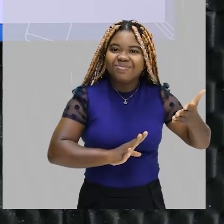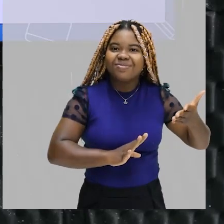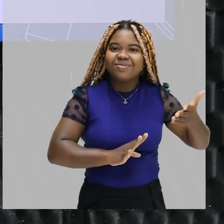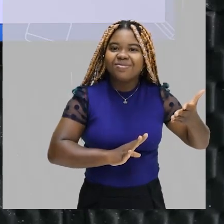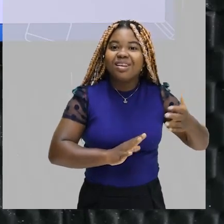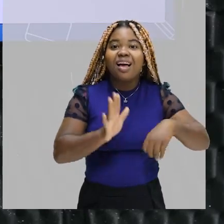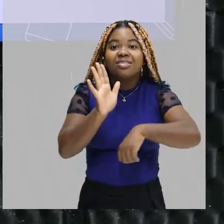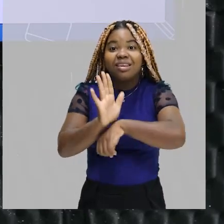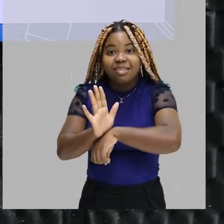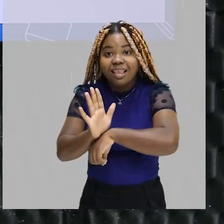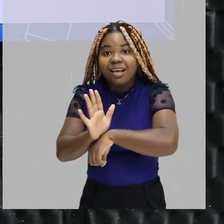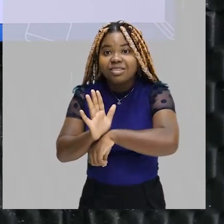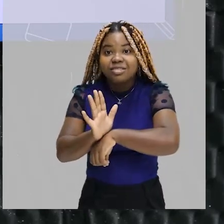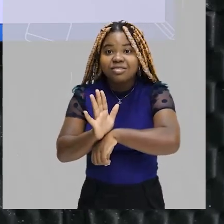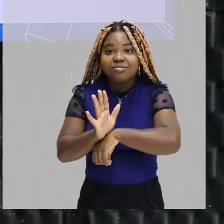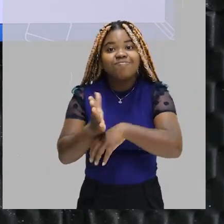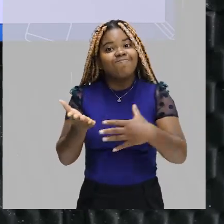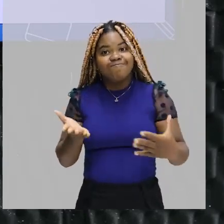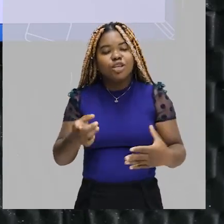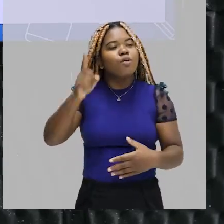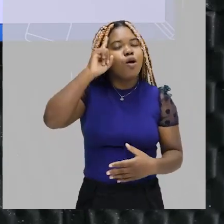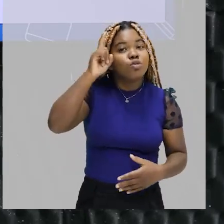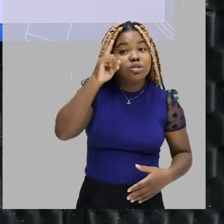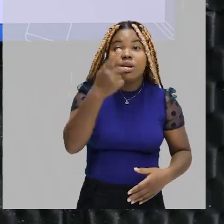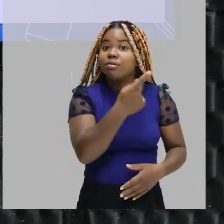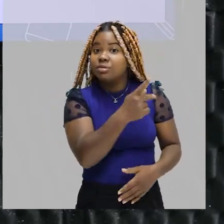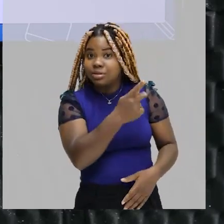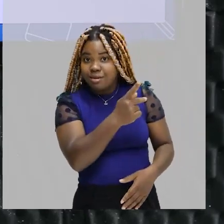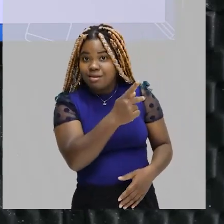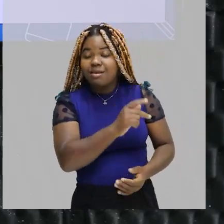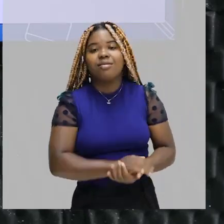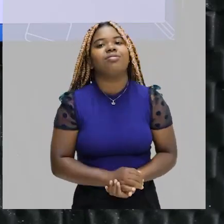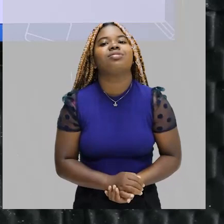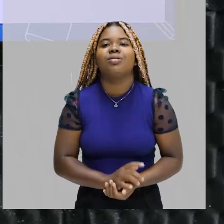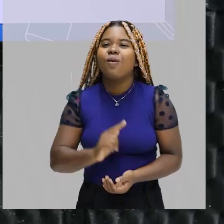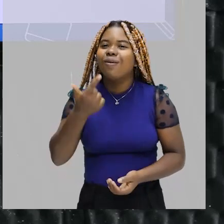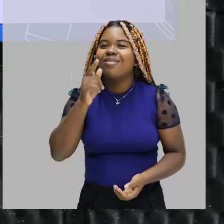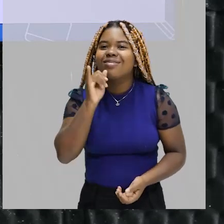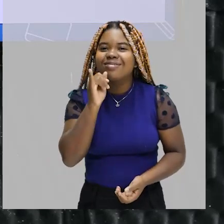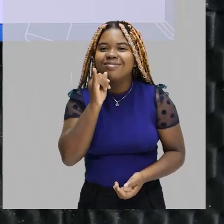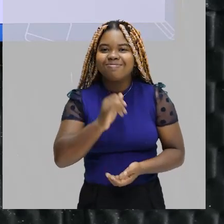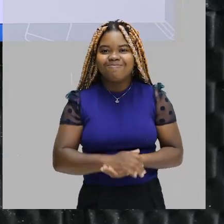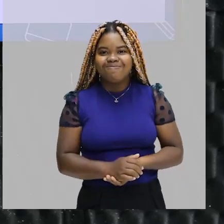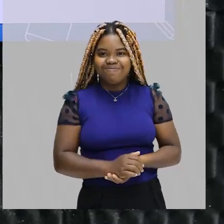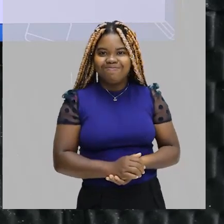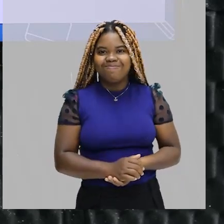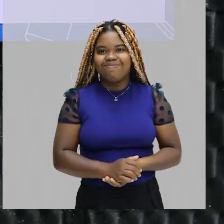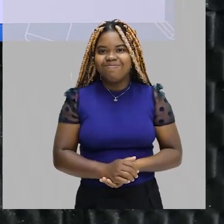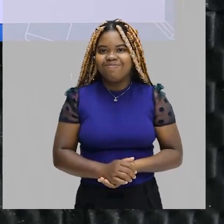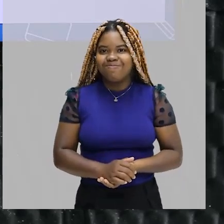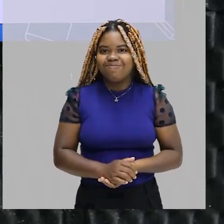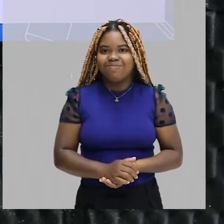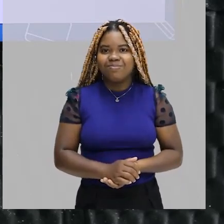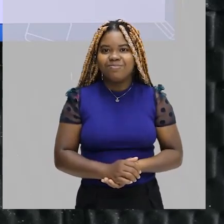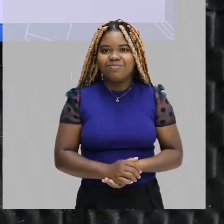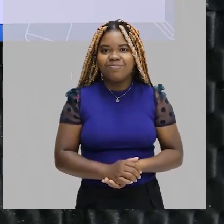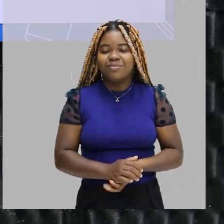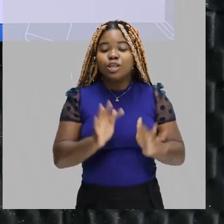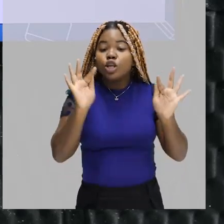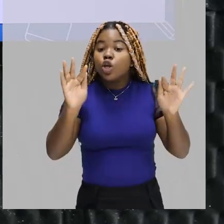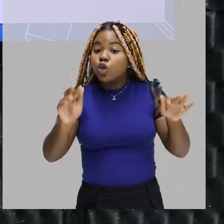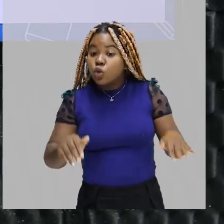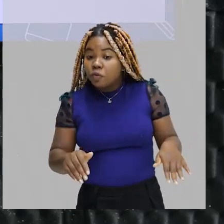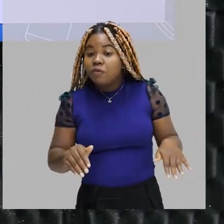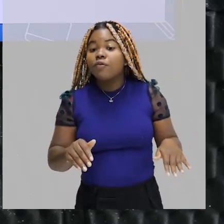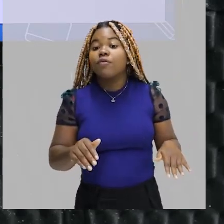rotina que faz parte do cotidiano dessa pessoa. They play soccer on weekends. Nos fins de semana, eles